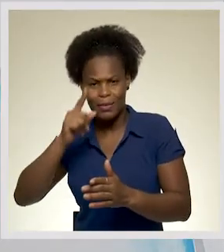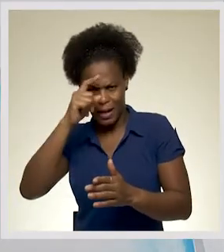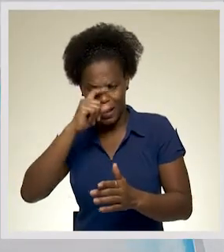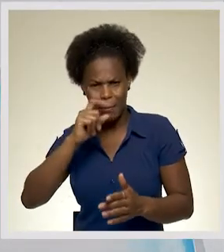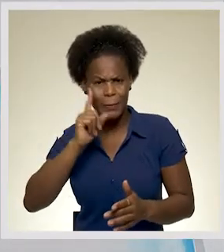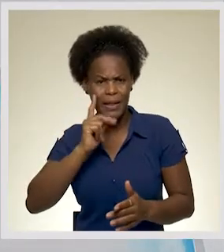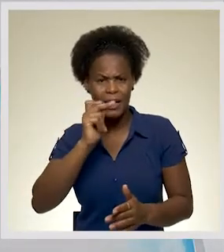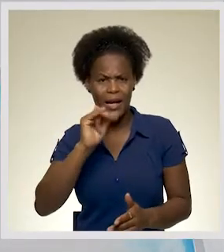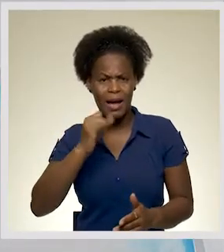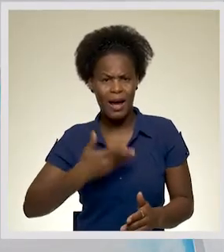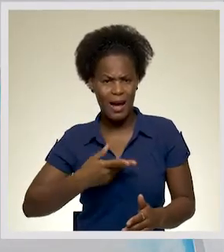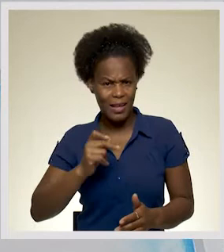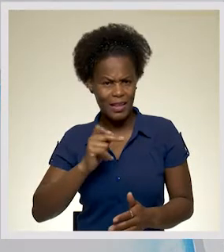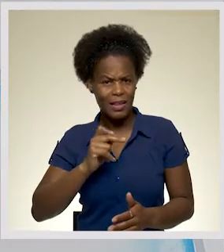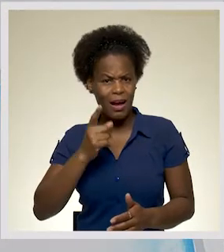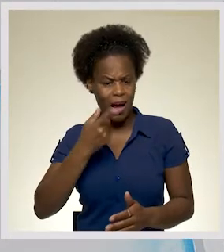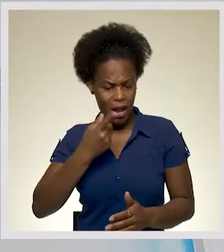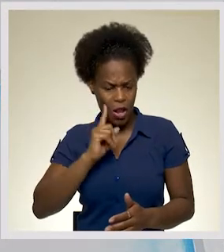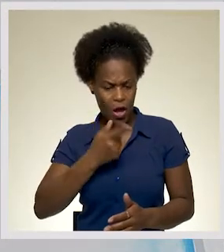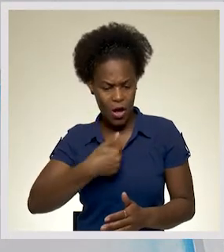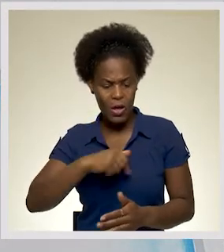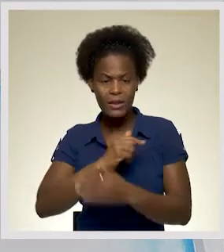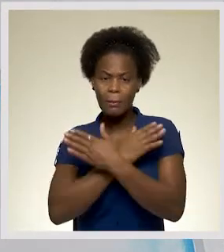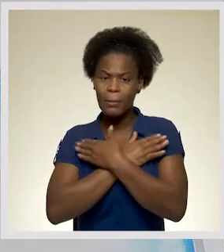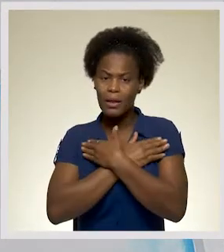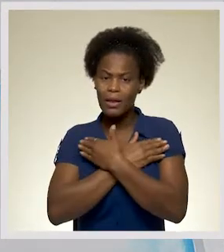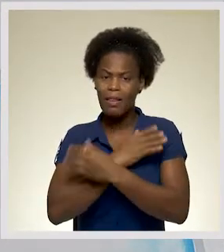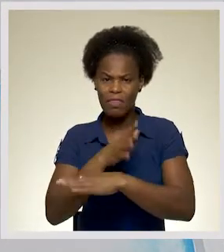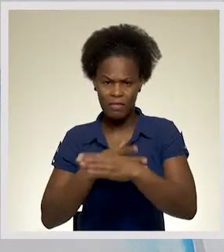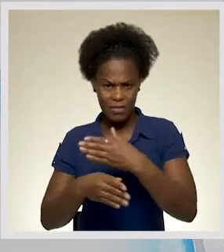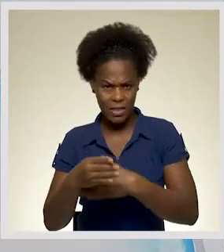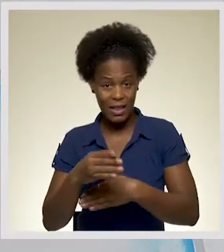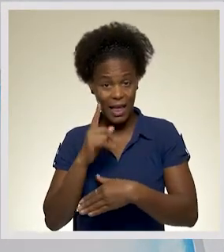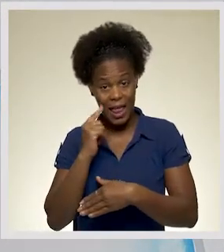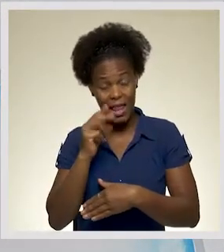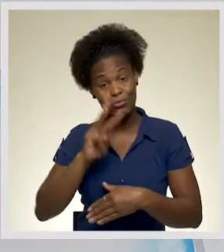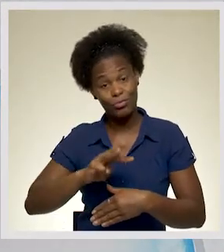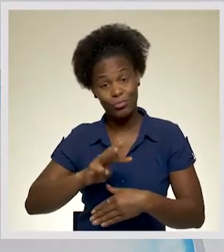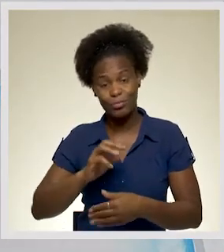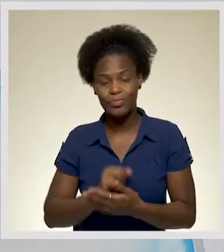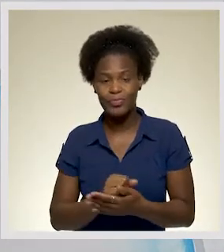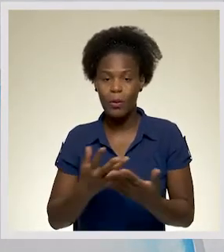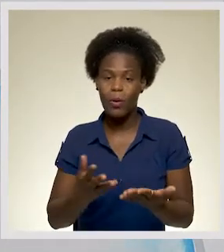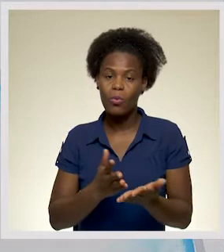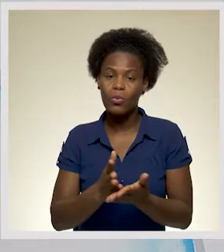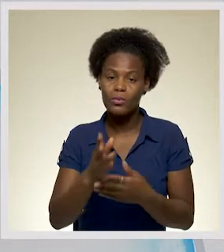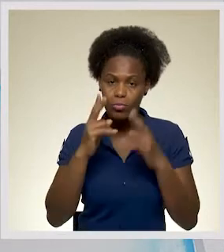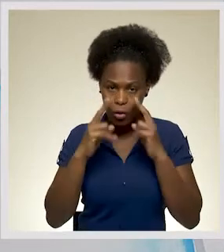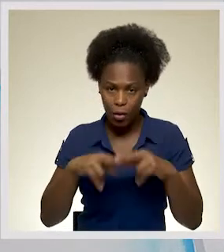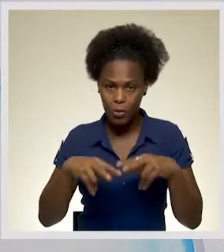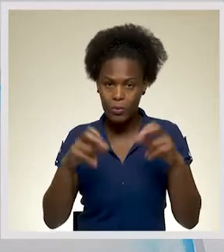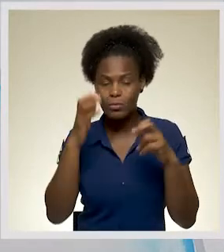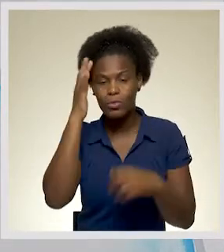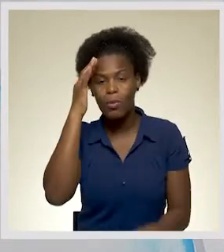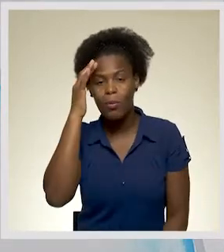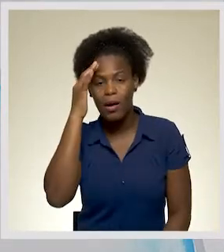amiga portadora de deficiência? Ficou em terceiro lugar. E continuando, para